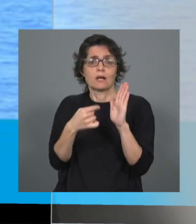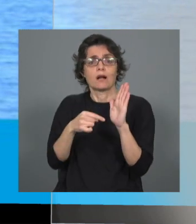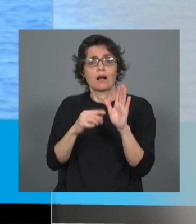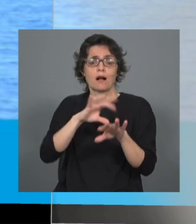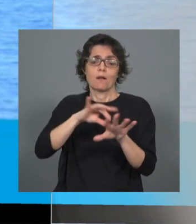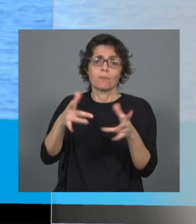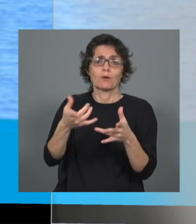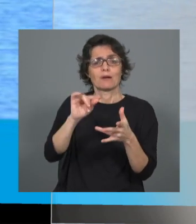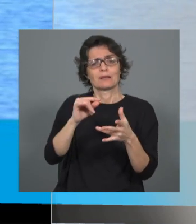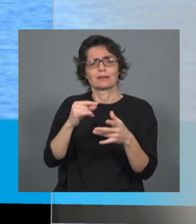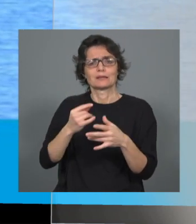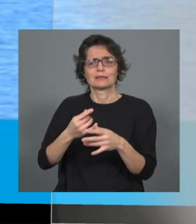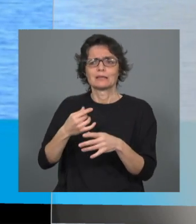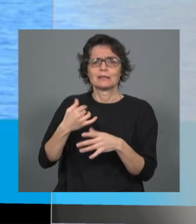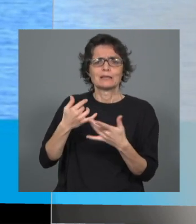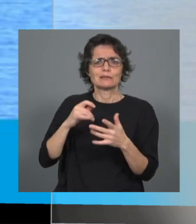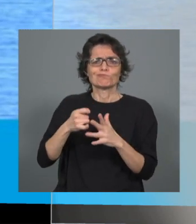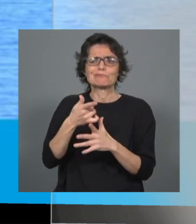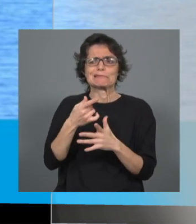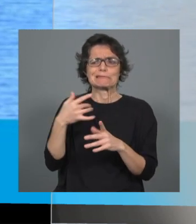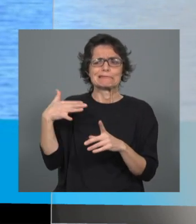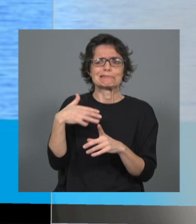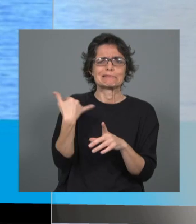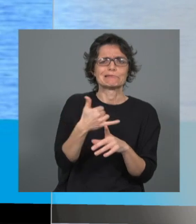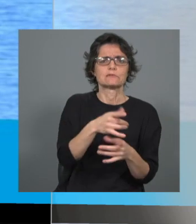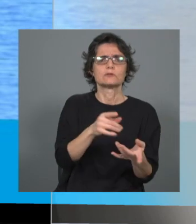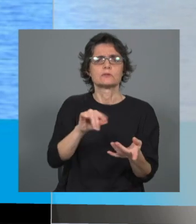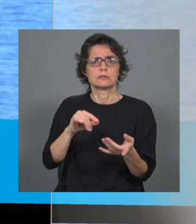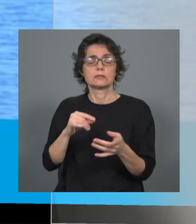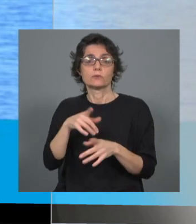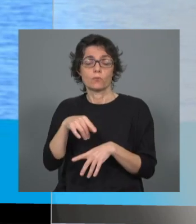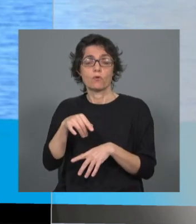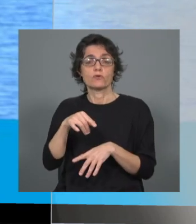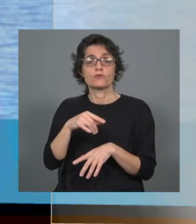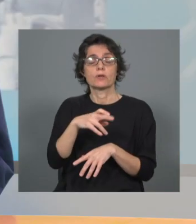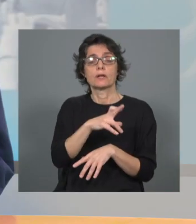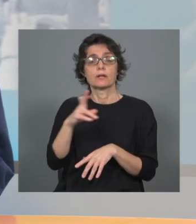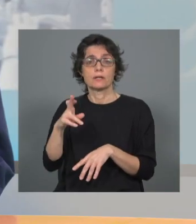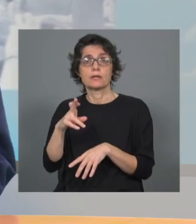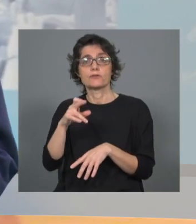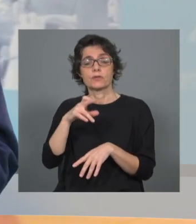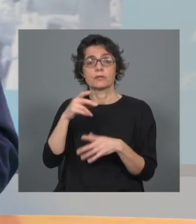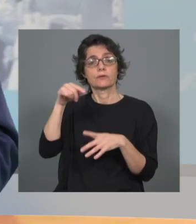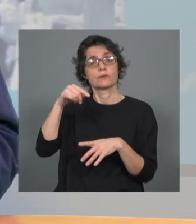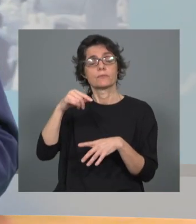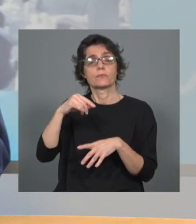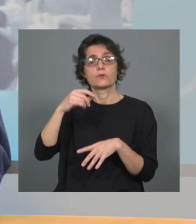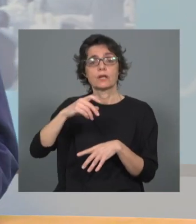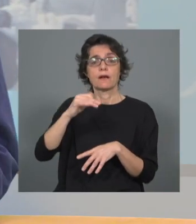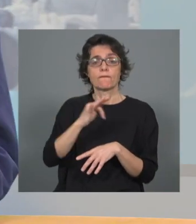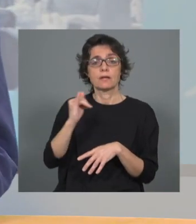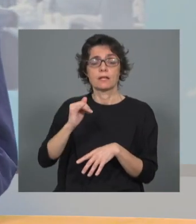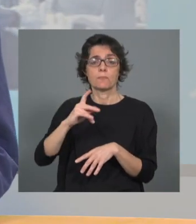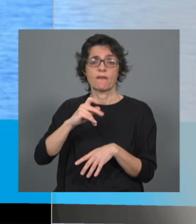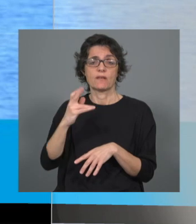ameaça da perseguição. Filipe Avilés está hoje entre nós, é jornalista da Renascença. Boa tarde, Filipe. Obrigado por estar uma vez mais